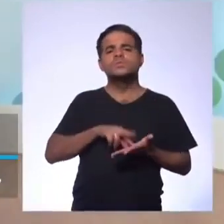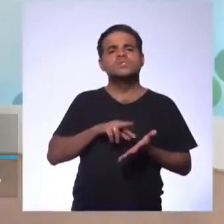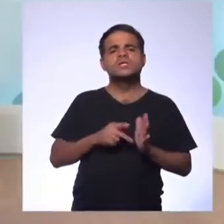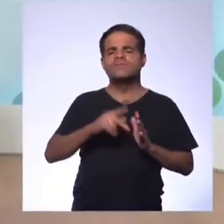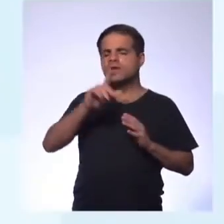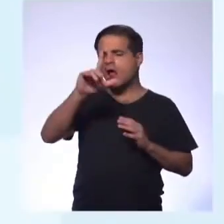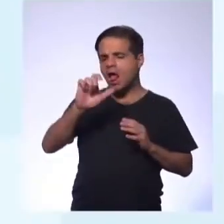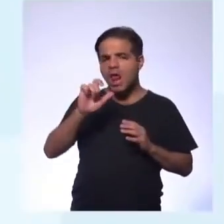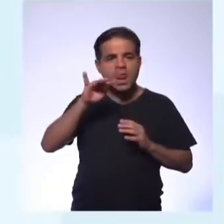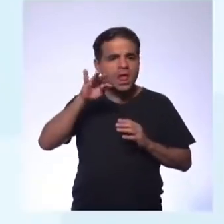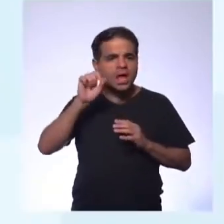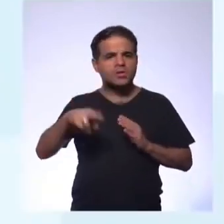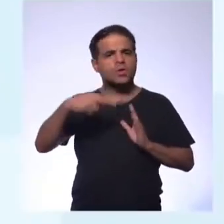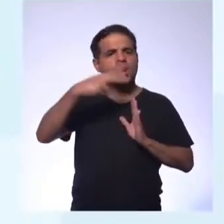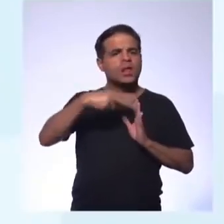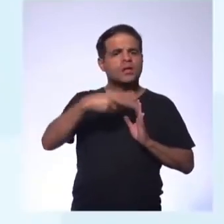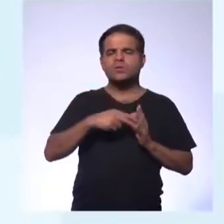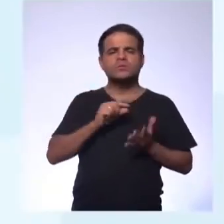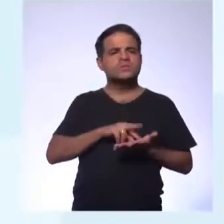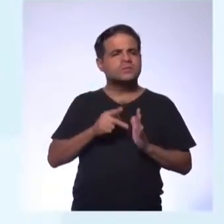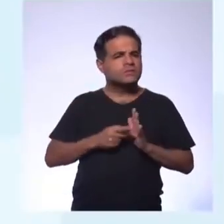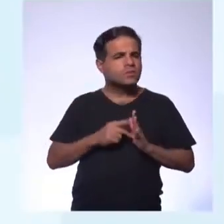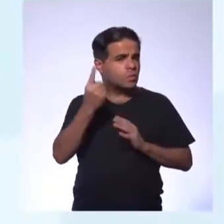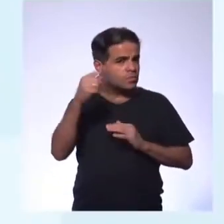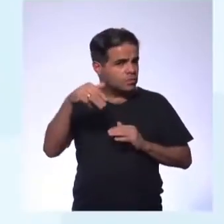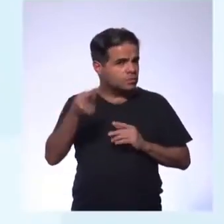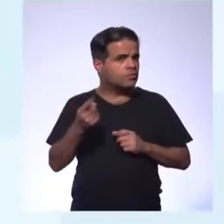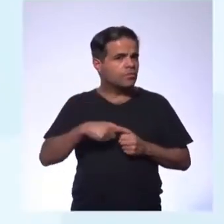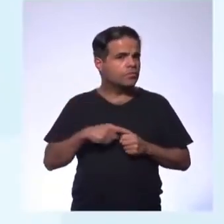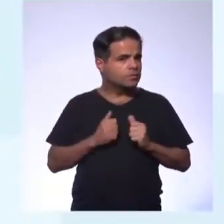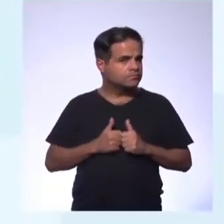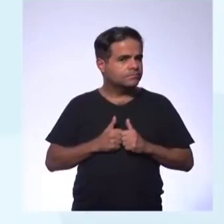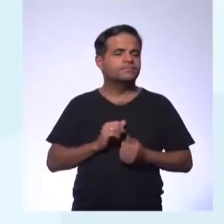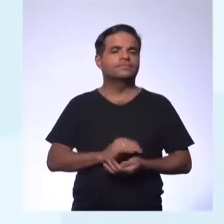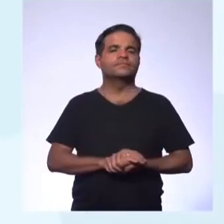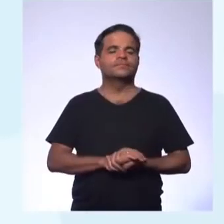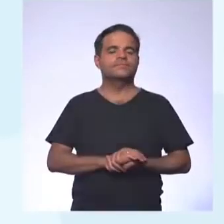leitor? Professora, um minuto e já voltamos.